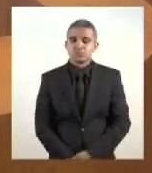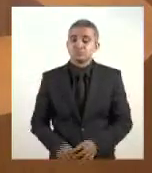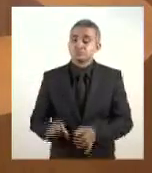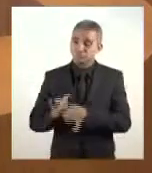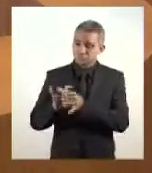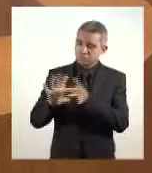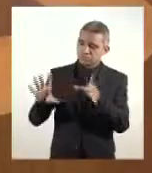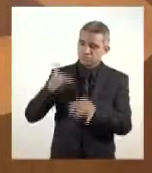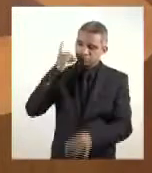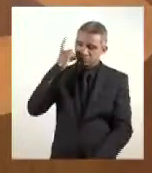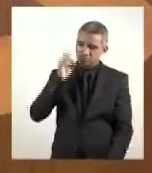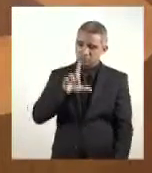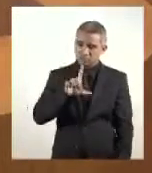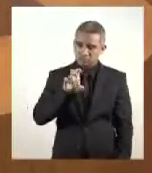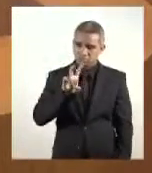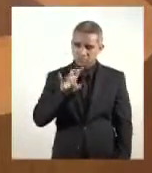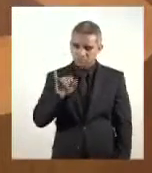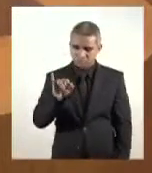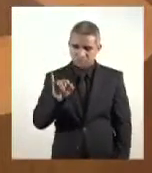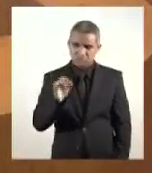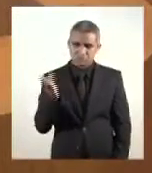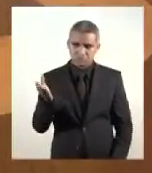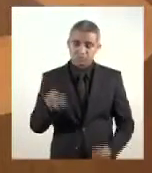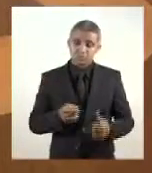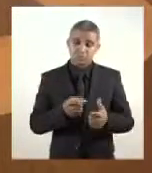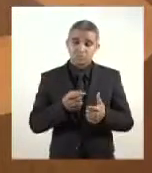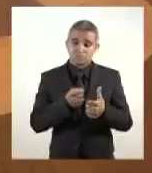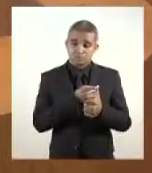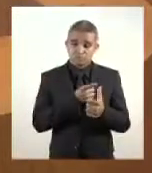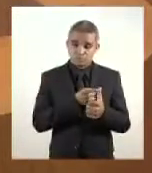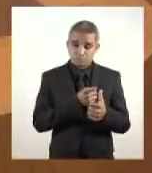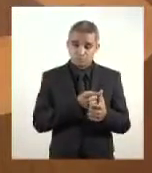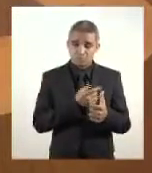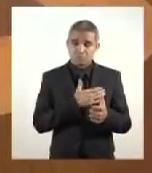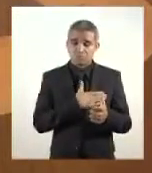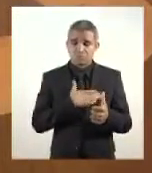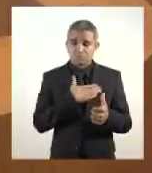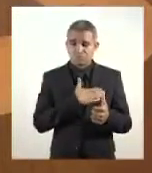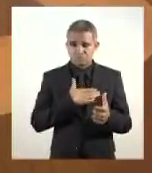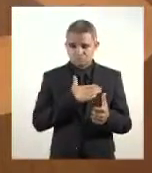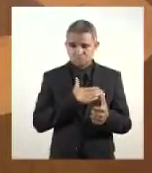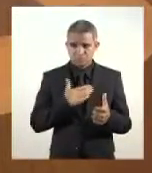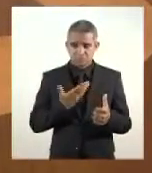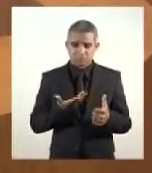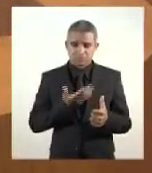Em primeiro lugar, eu gostaria de profundamente